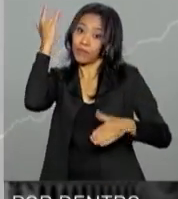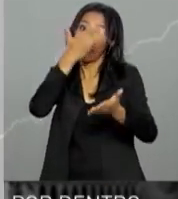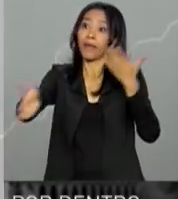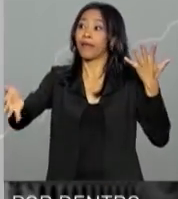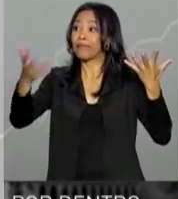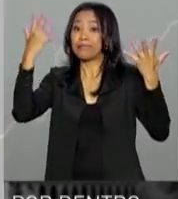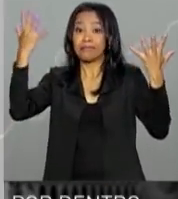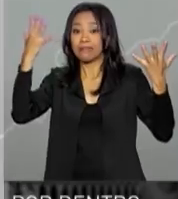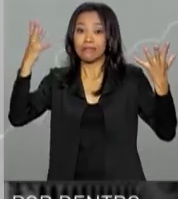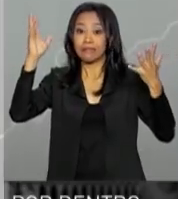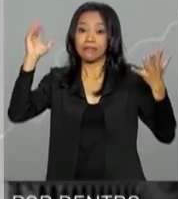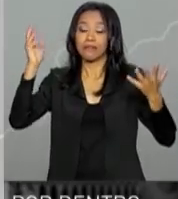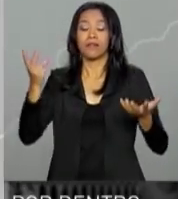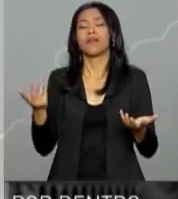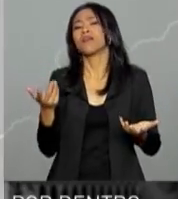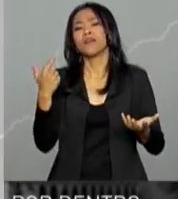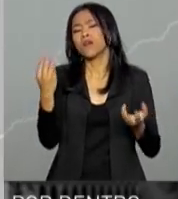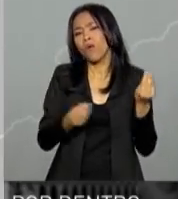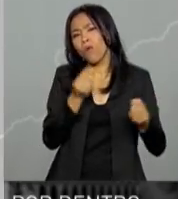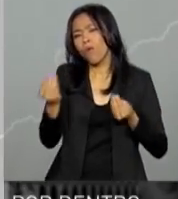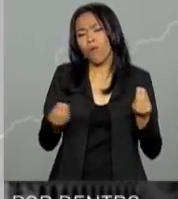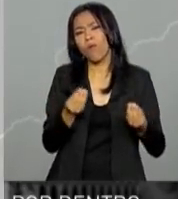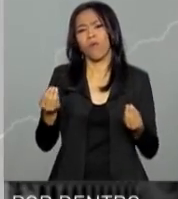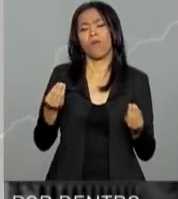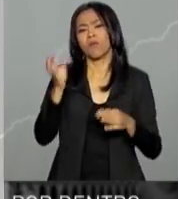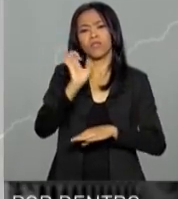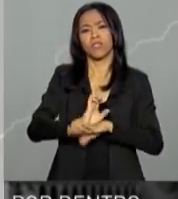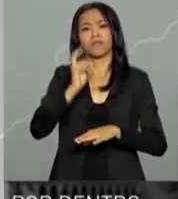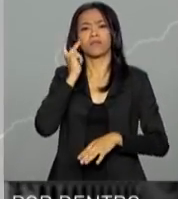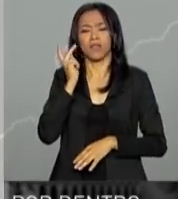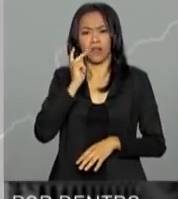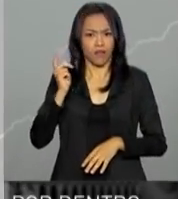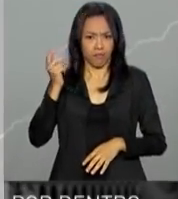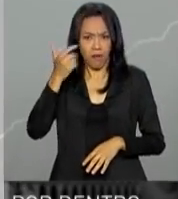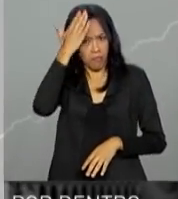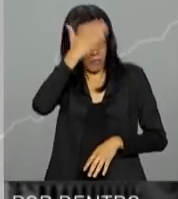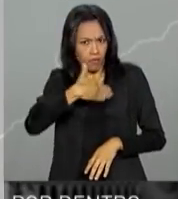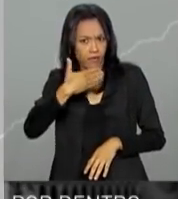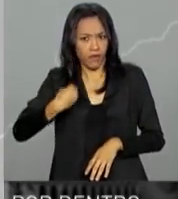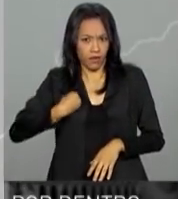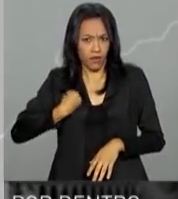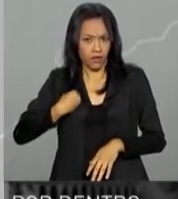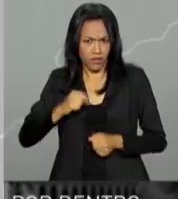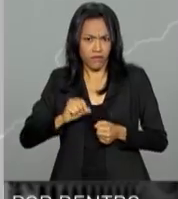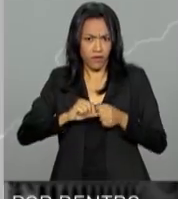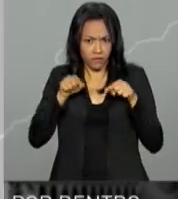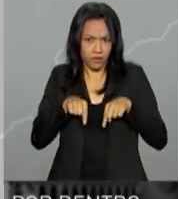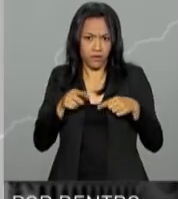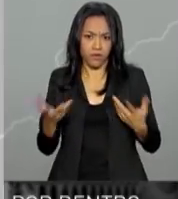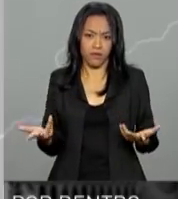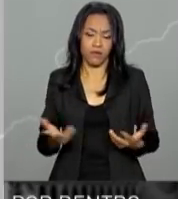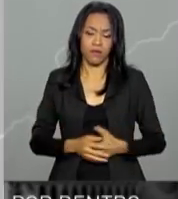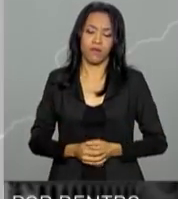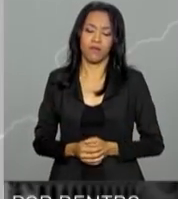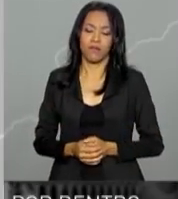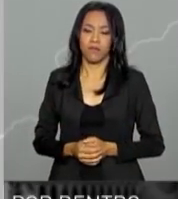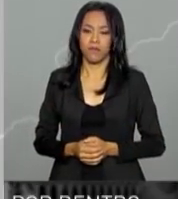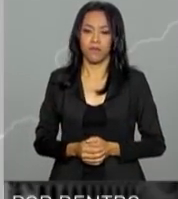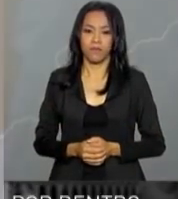como está a situação do ceará diretor nessa véspera do prazo de comprovação de vida dos beneficiários bem feito o processo o